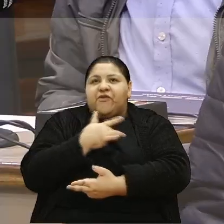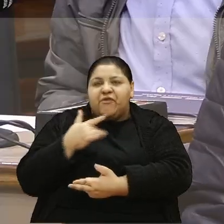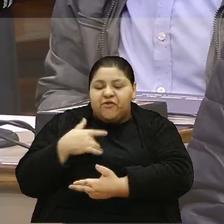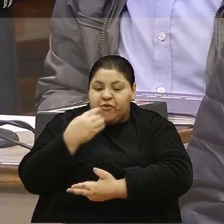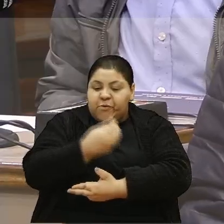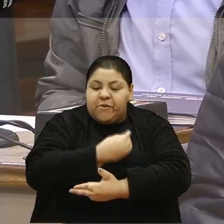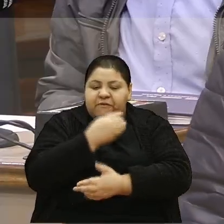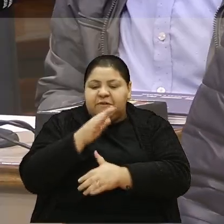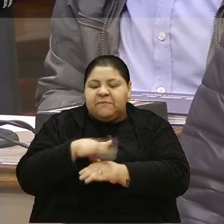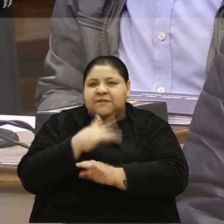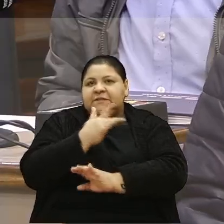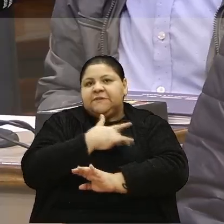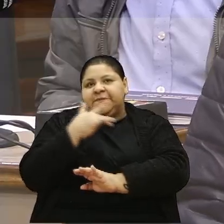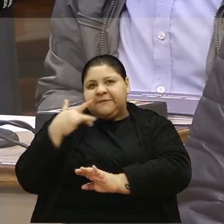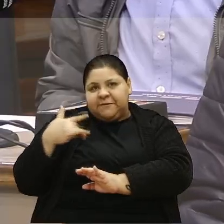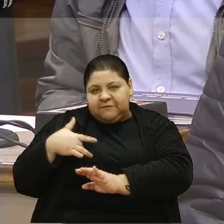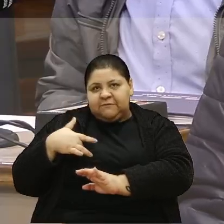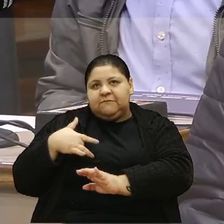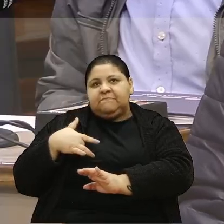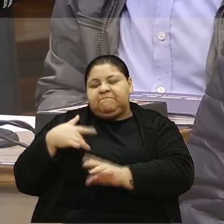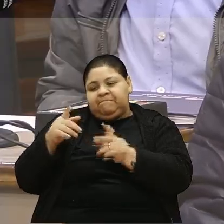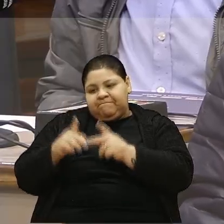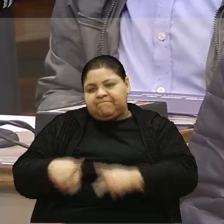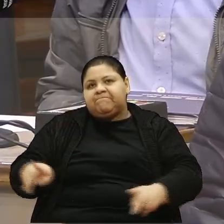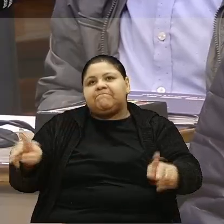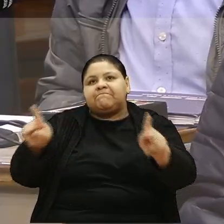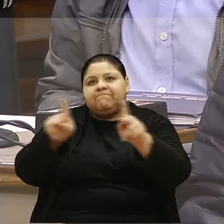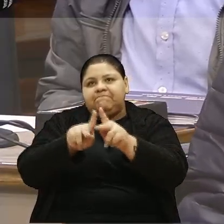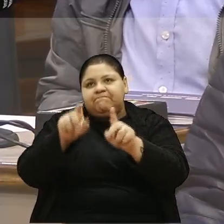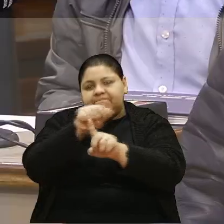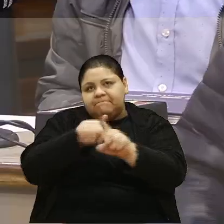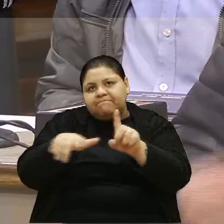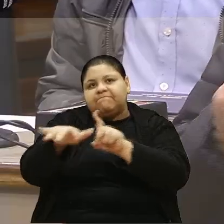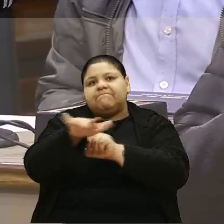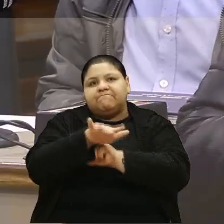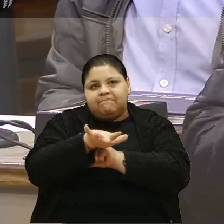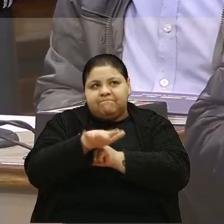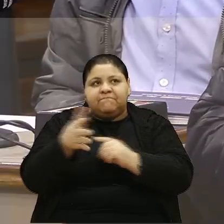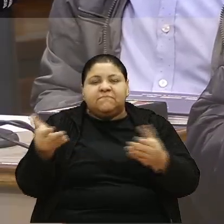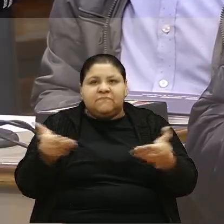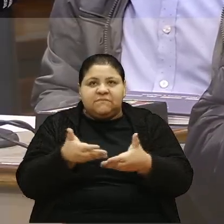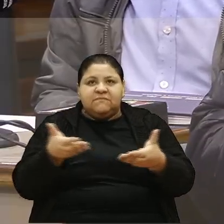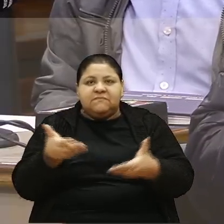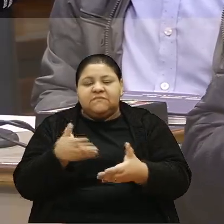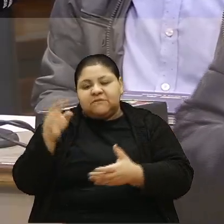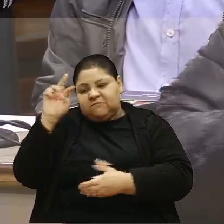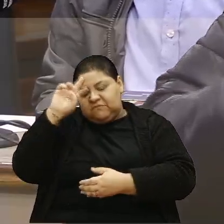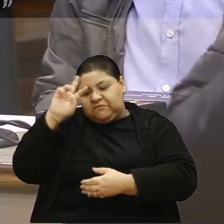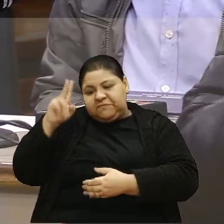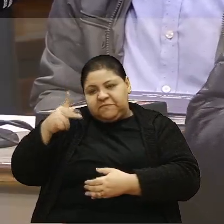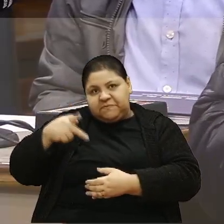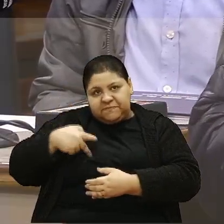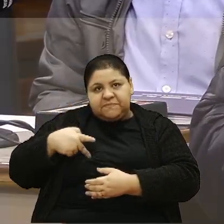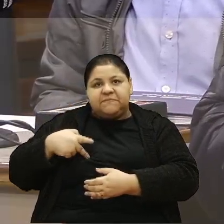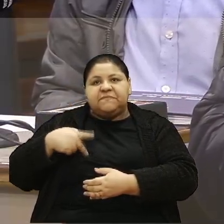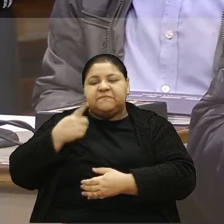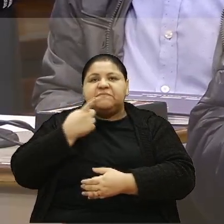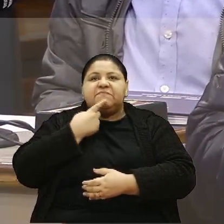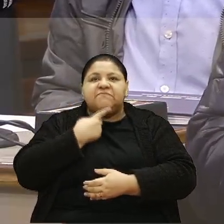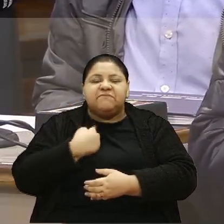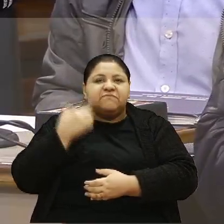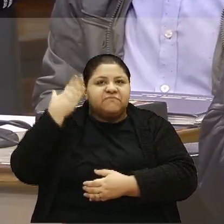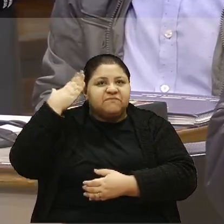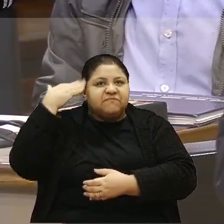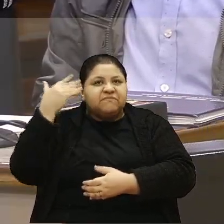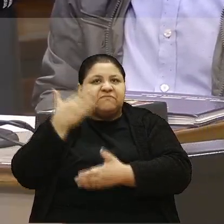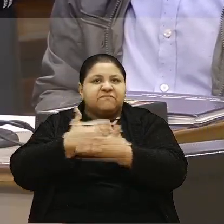vida mais saudável, né, da nossa população, da nossa sociedade. Então, quero deixar aqui o meu reconhecimento e desejar muito sucesso